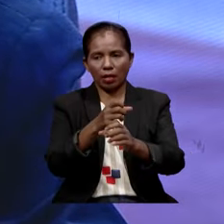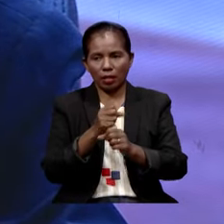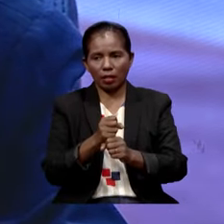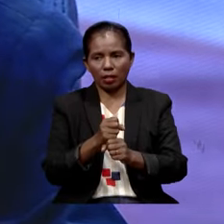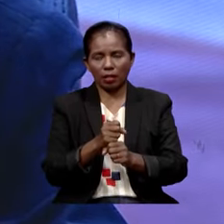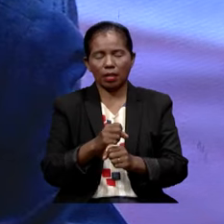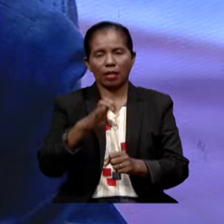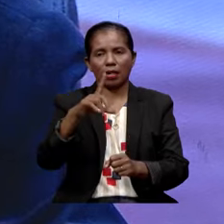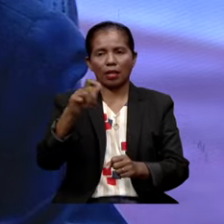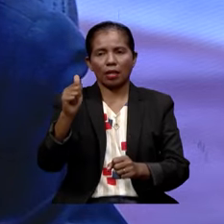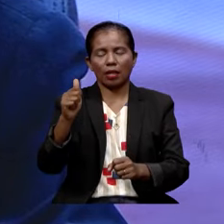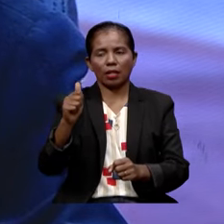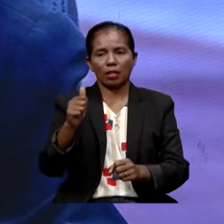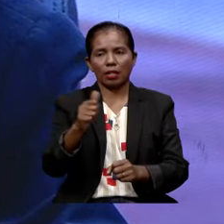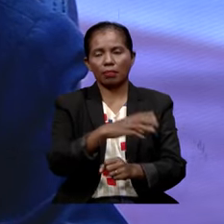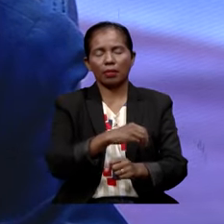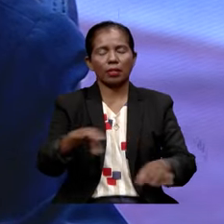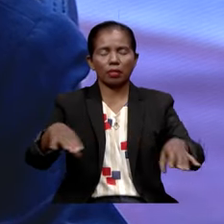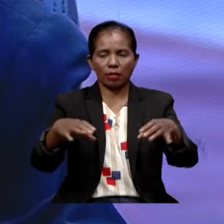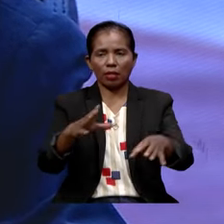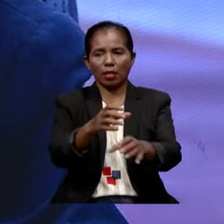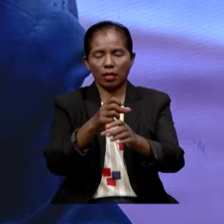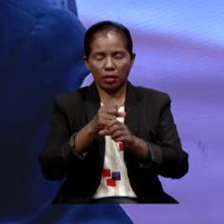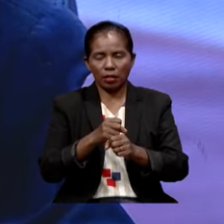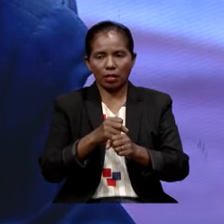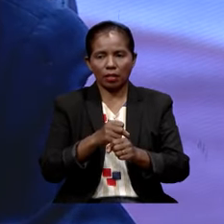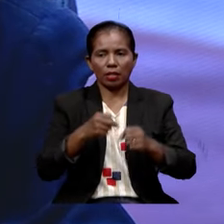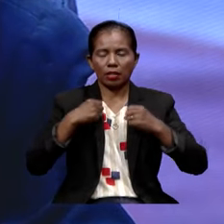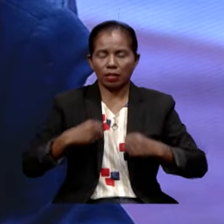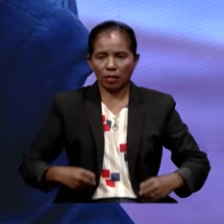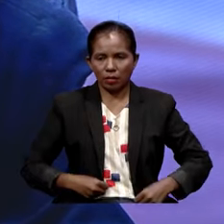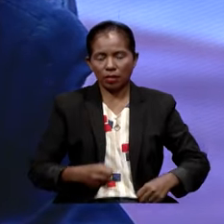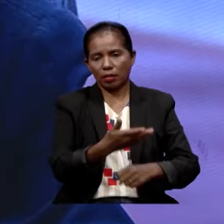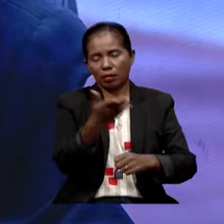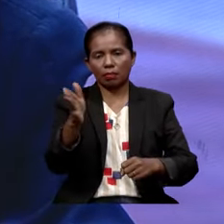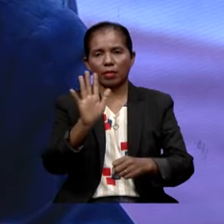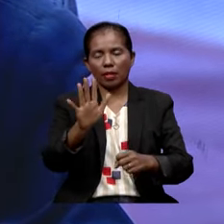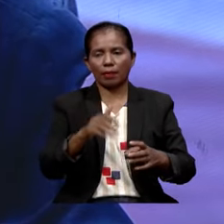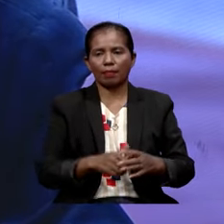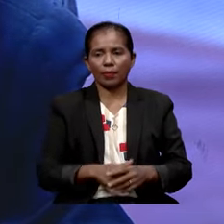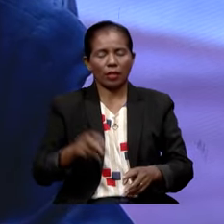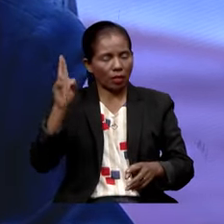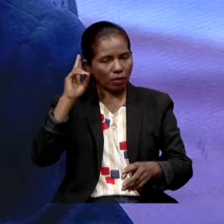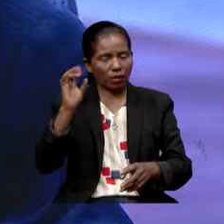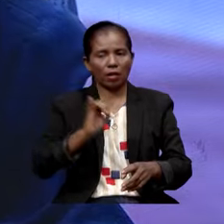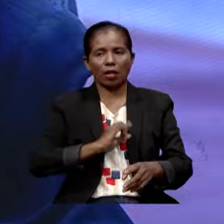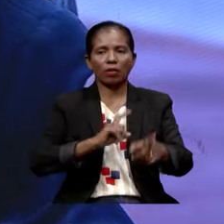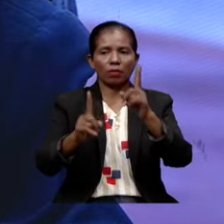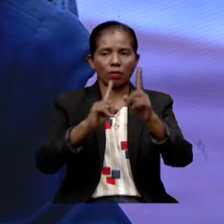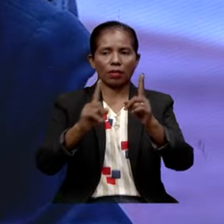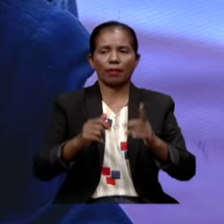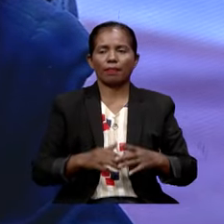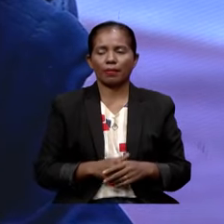Será que ele abahadau iminia posição ka hadau setor Saudi ne iminian? Rona ha kolia ha.